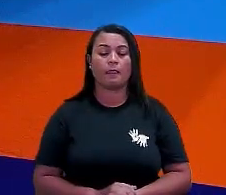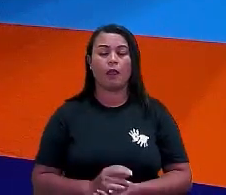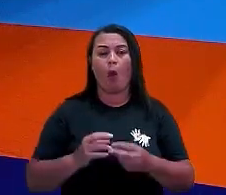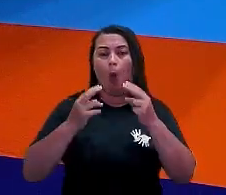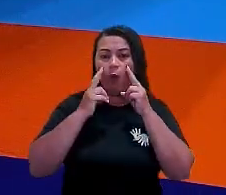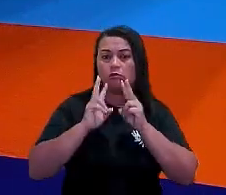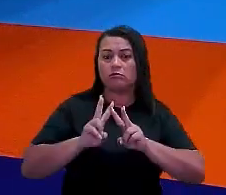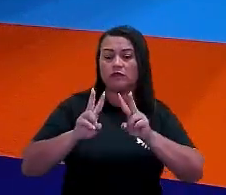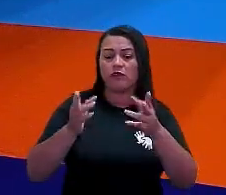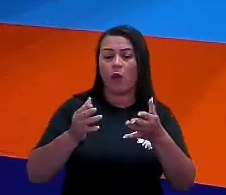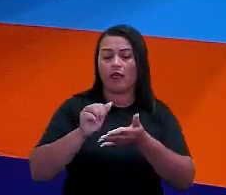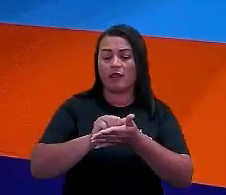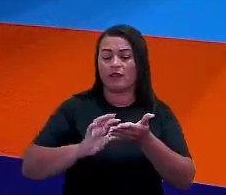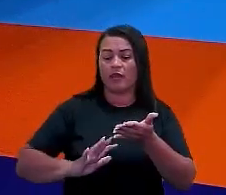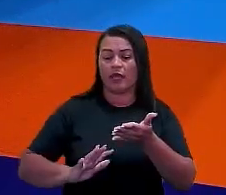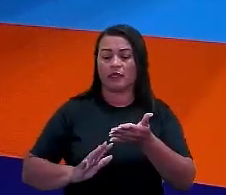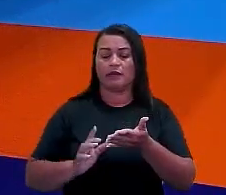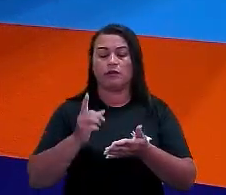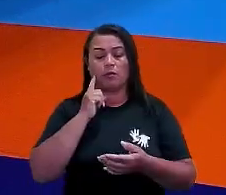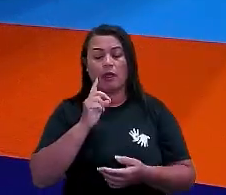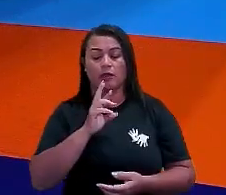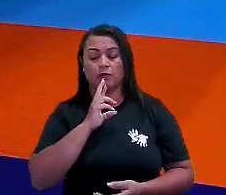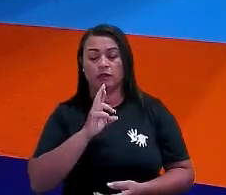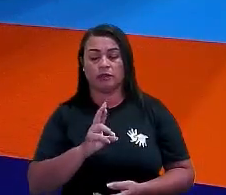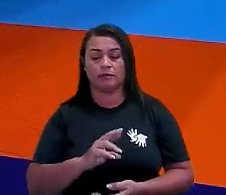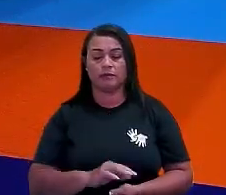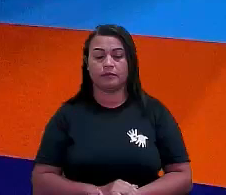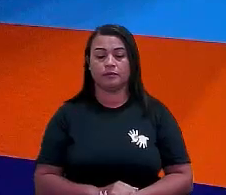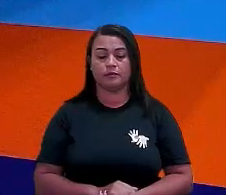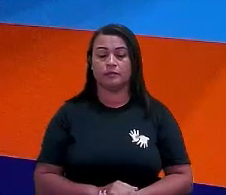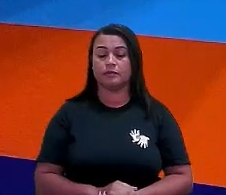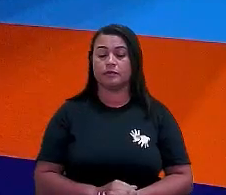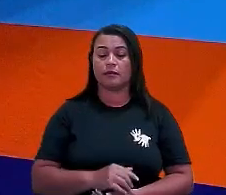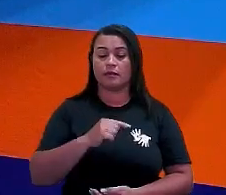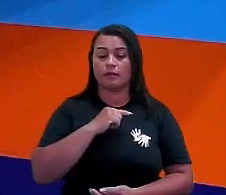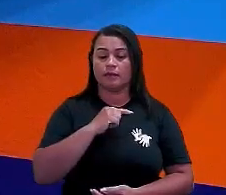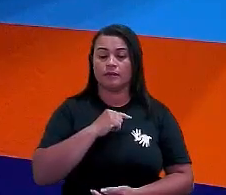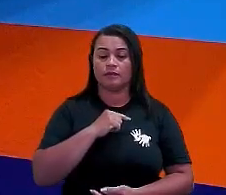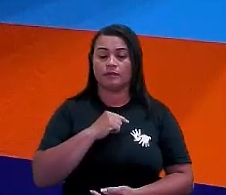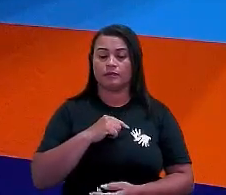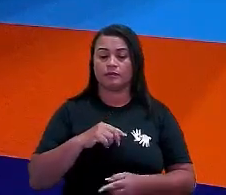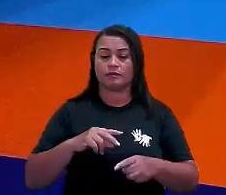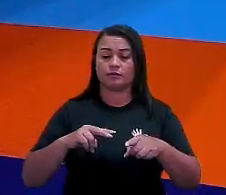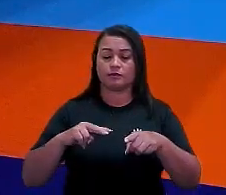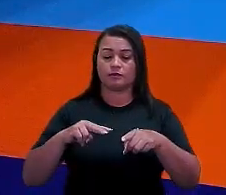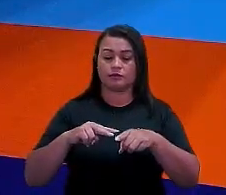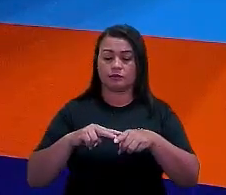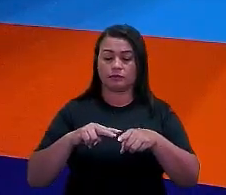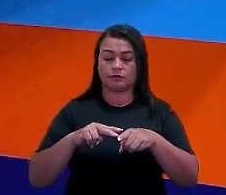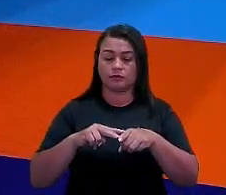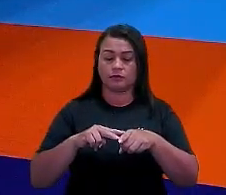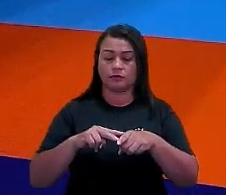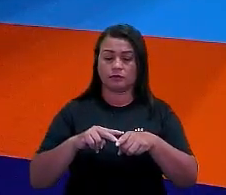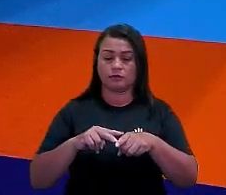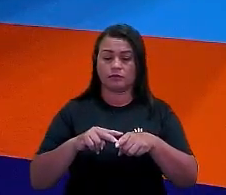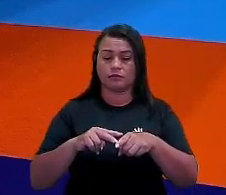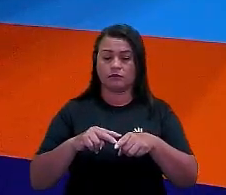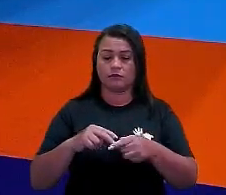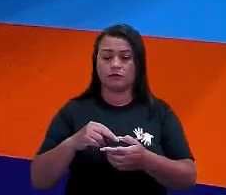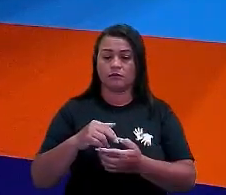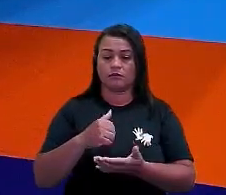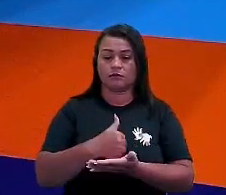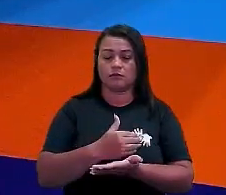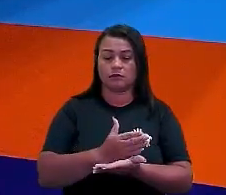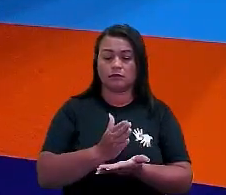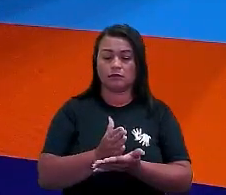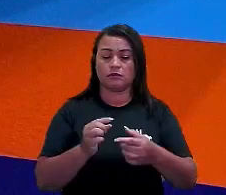fazer um exercíciozinho. Preste atenção na foto. Eu tenho aí a fatia de pizza e tenho 3 perguntinhas.